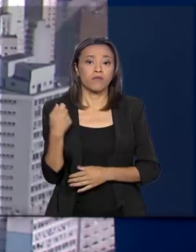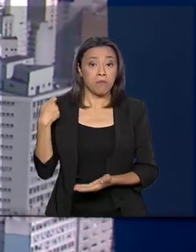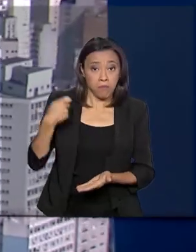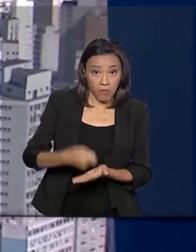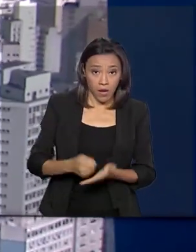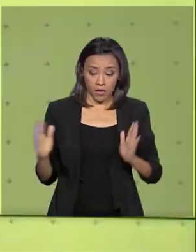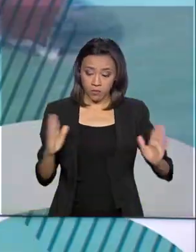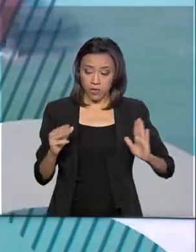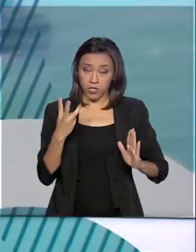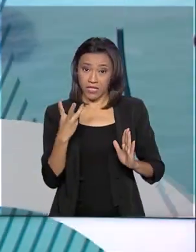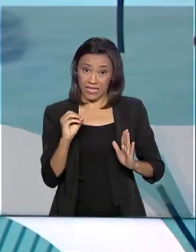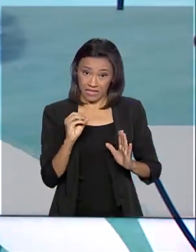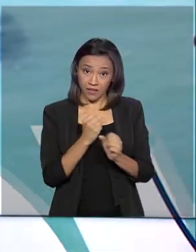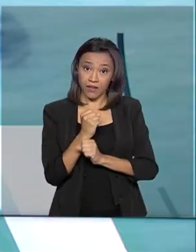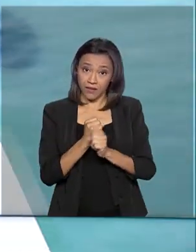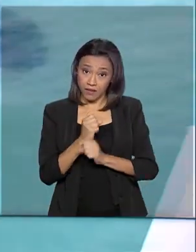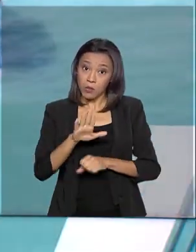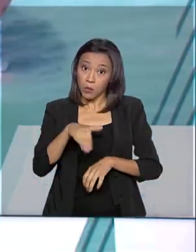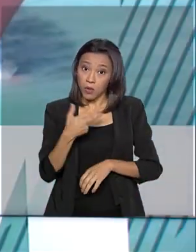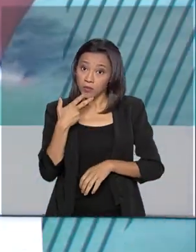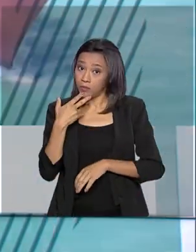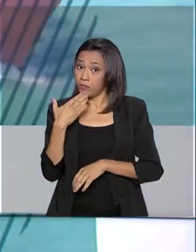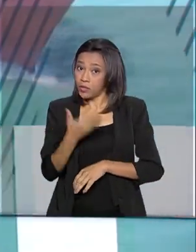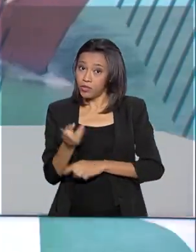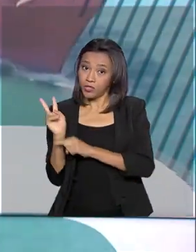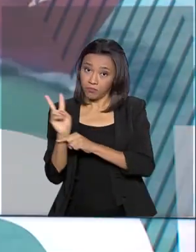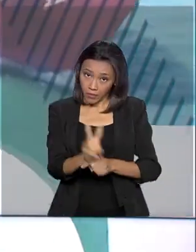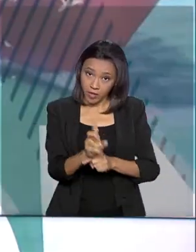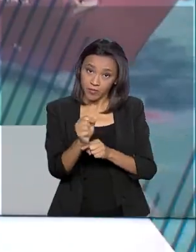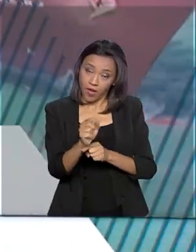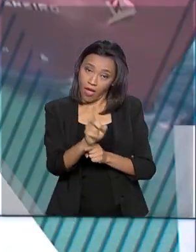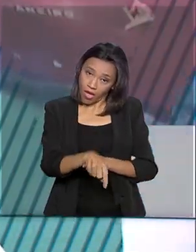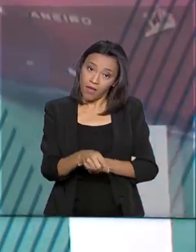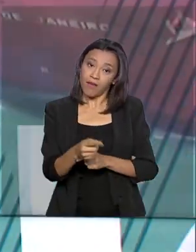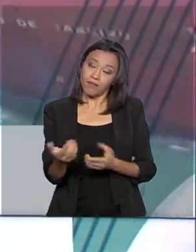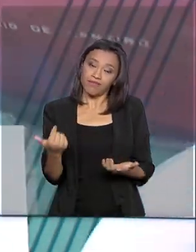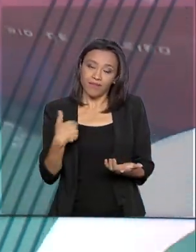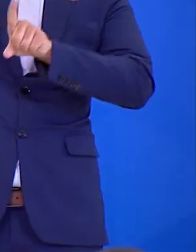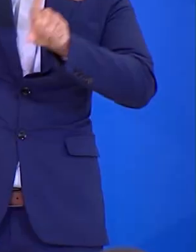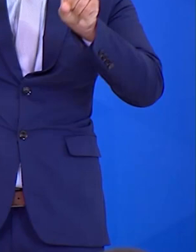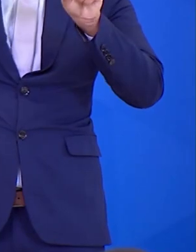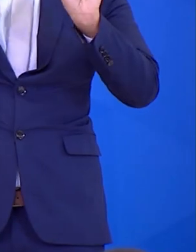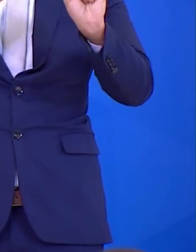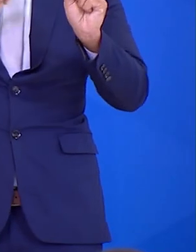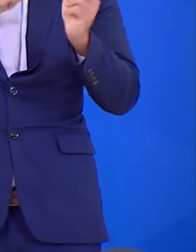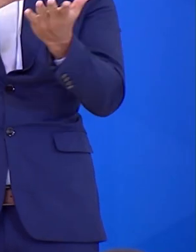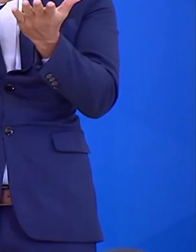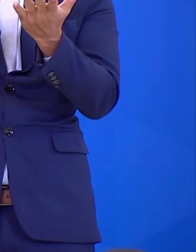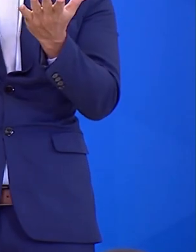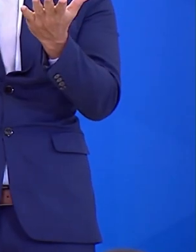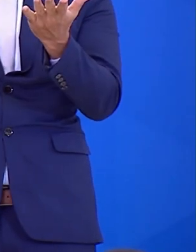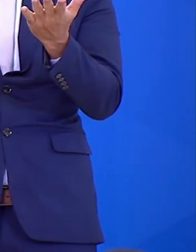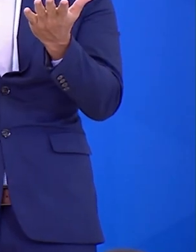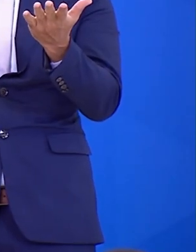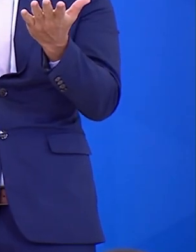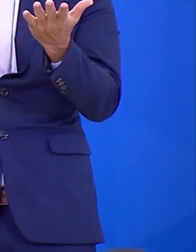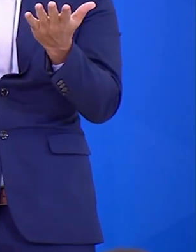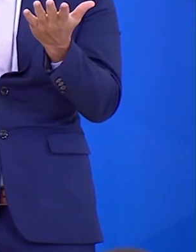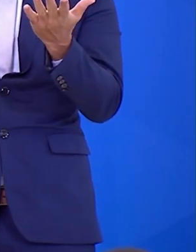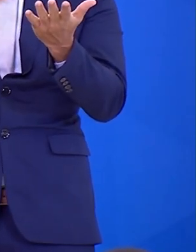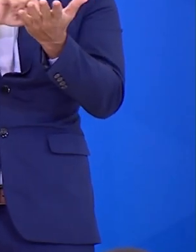quando fizerem empréstimos. A ideia é oferecer alternativas para o cidadão. Nós não queremos